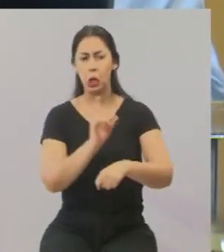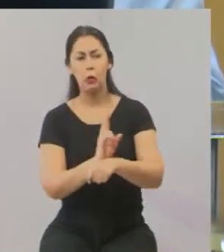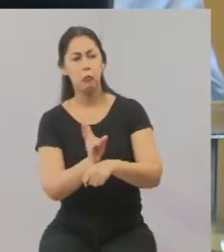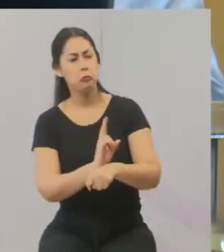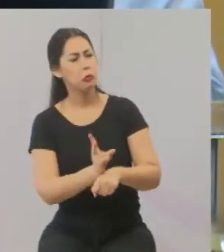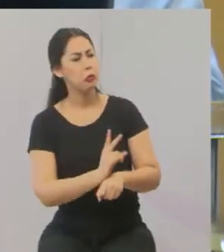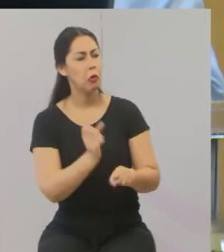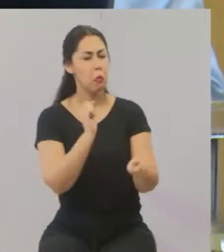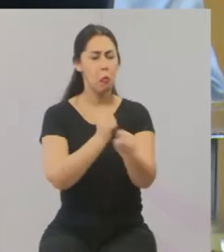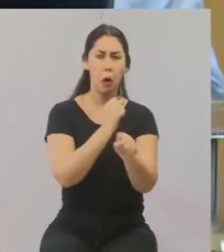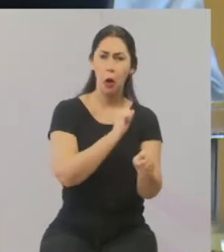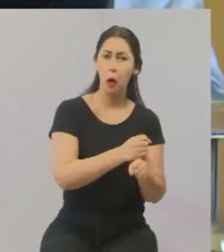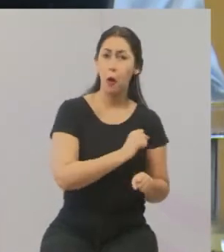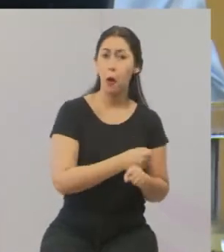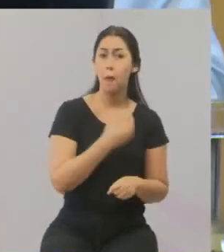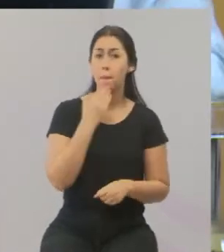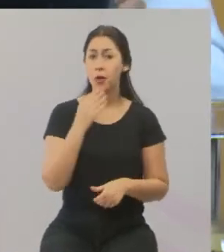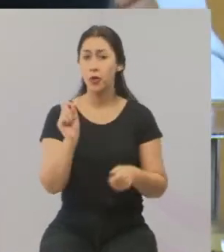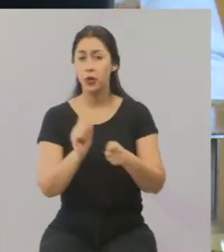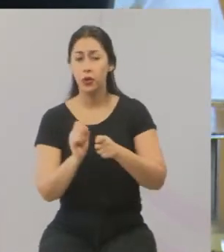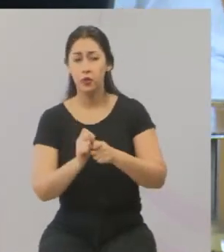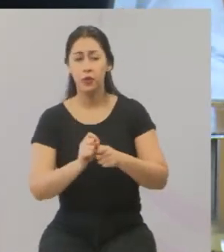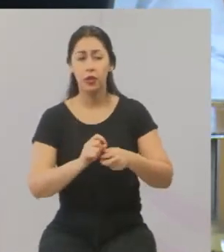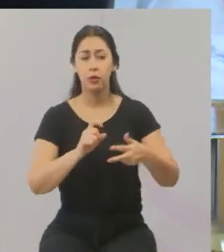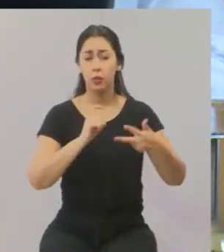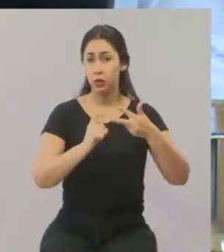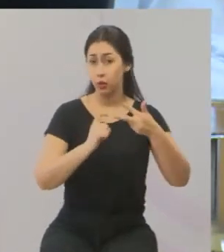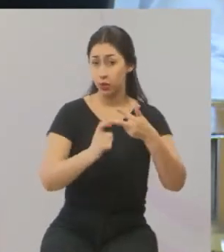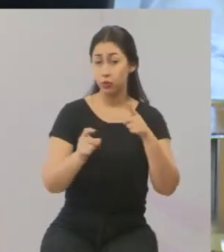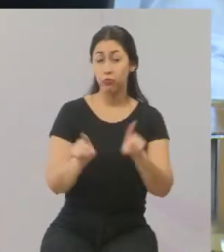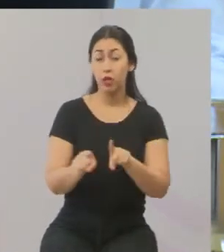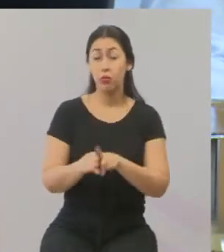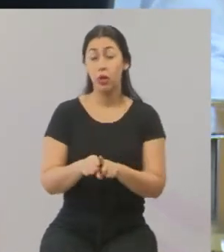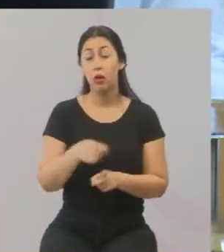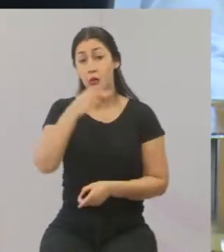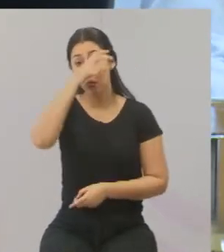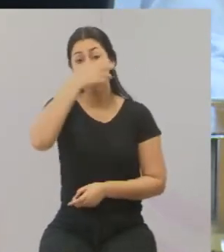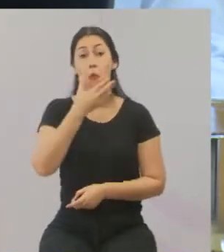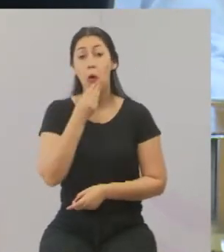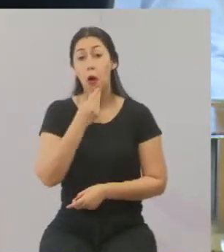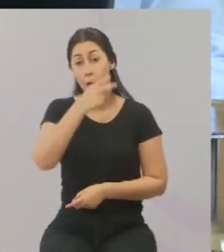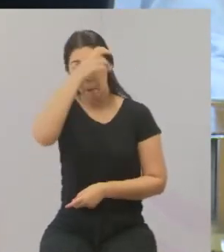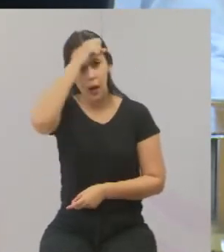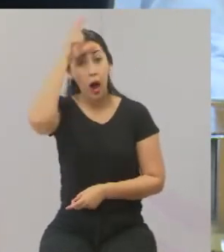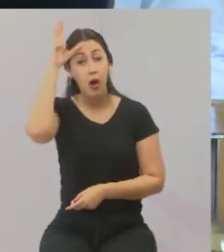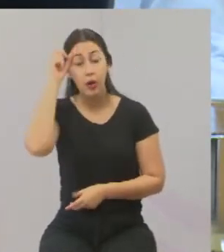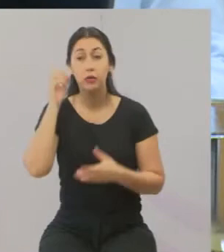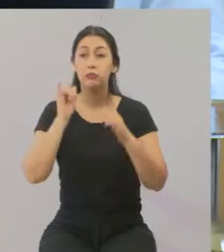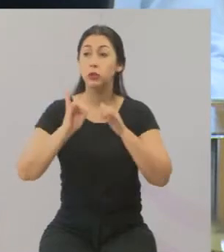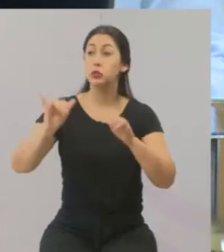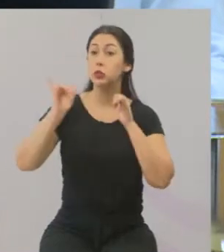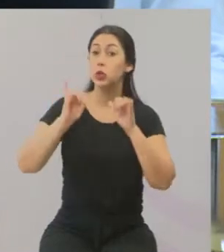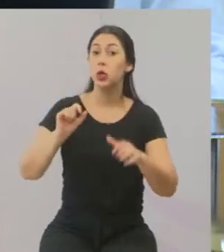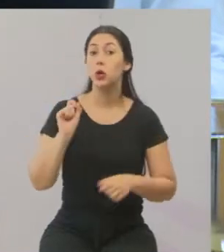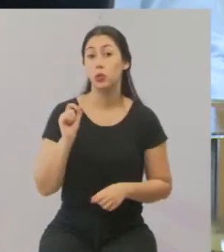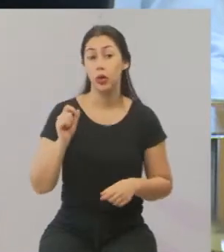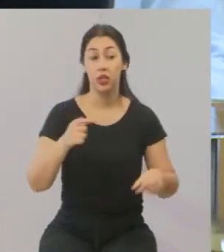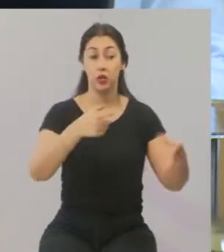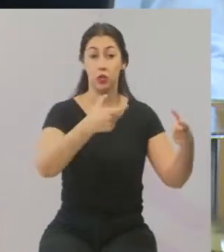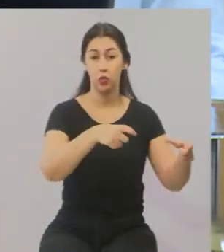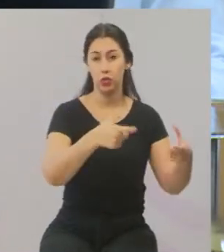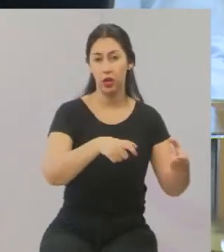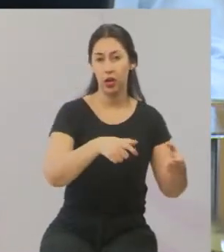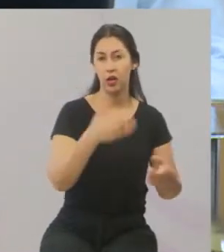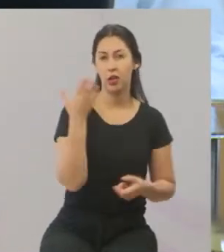contratos firmados pelo Executivo, considerando que o prefeito municipal anunciou em vários veículos de comunicação que o imóvel onde funcionava a